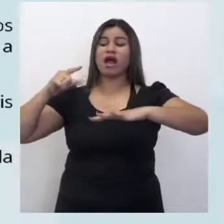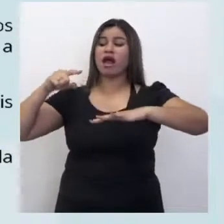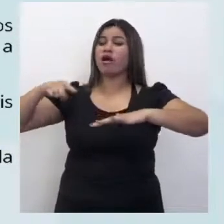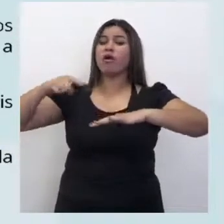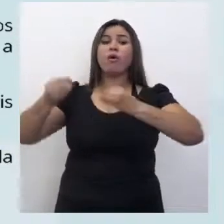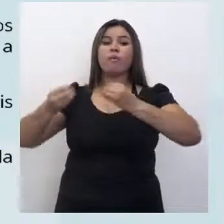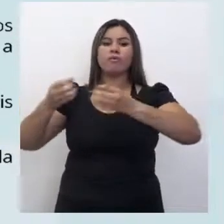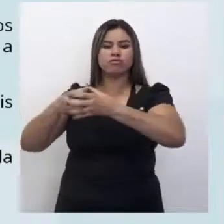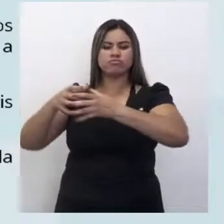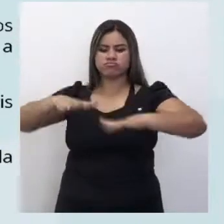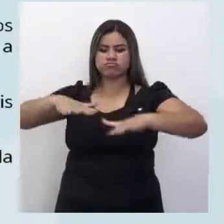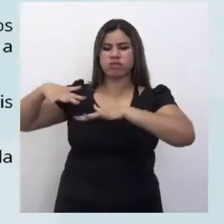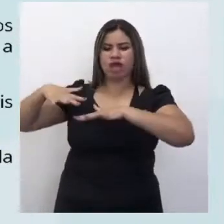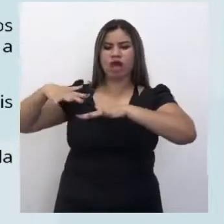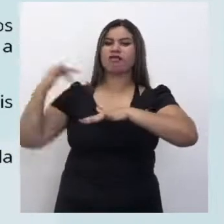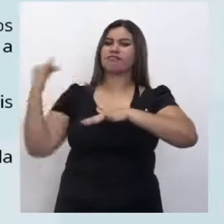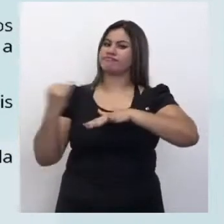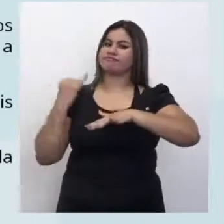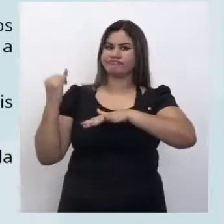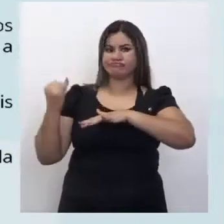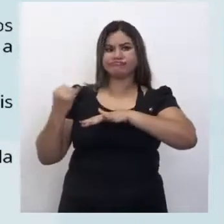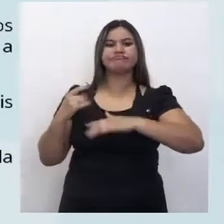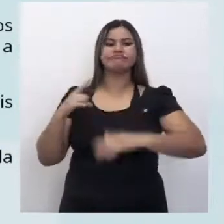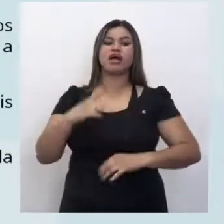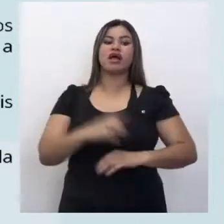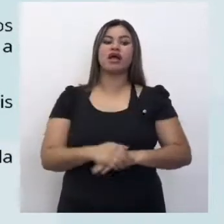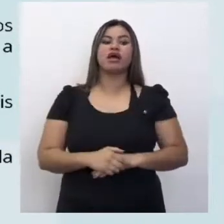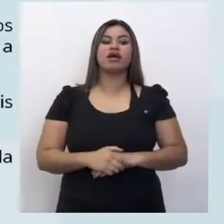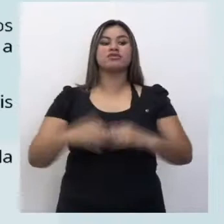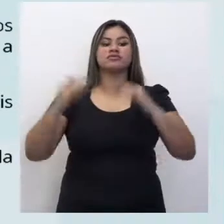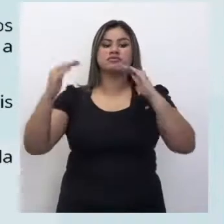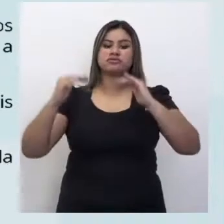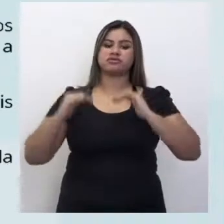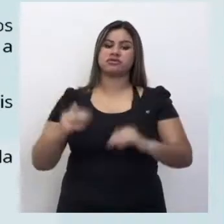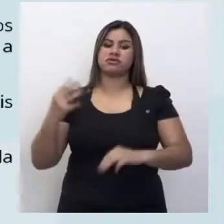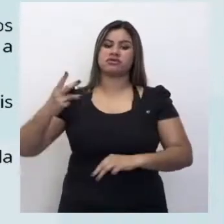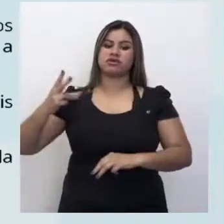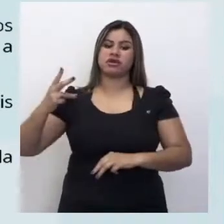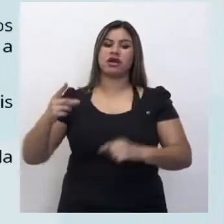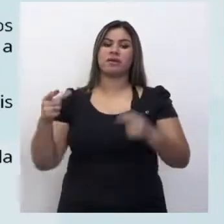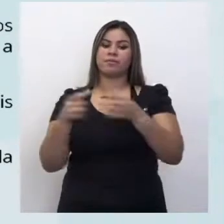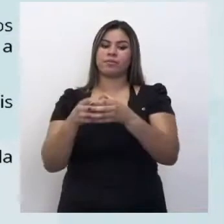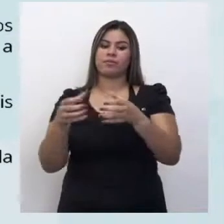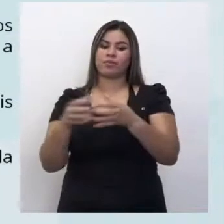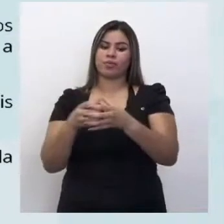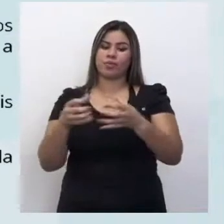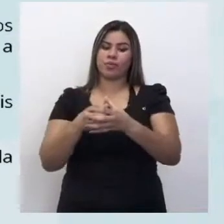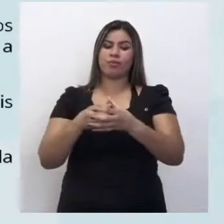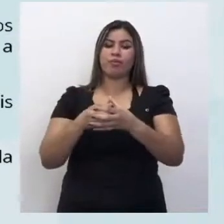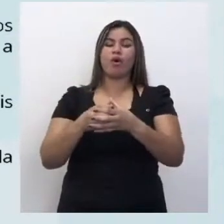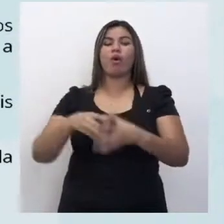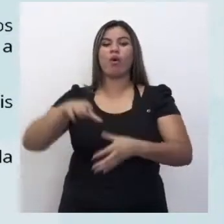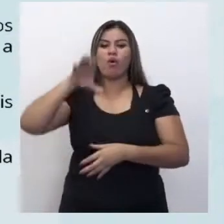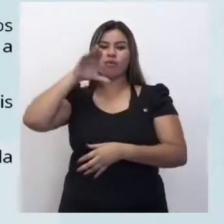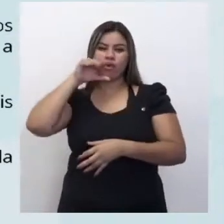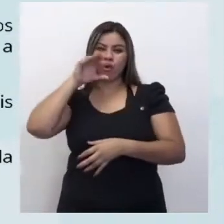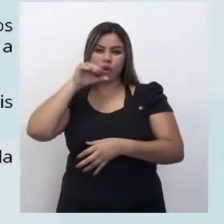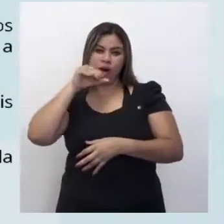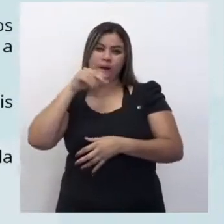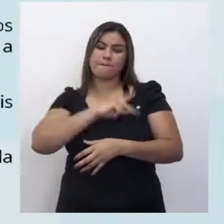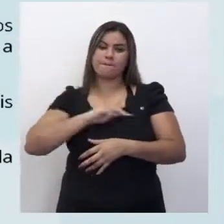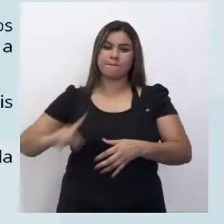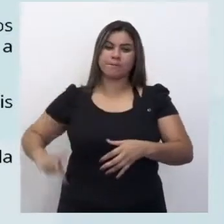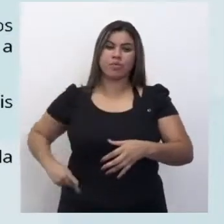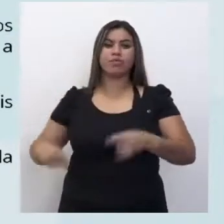ali na França. Nós também temos a formação de uma casta de funcionários públicos submetidos ao rei, por meio dos quais